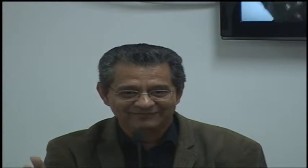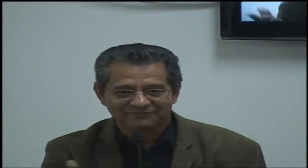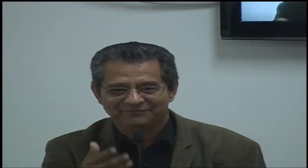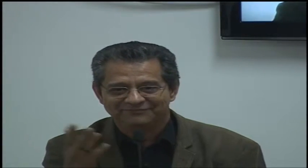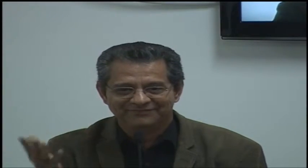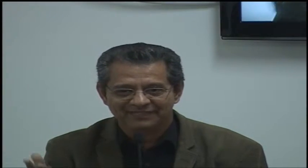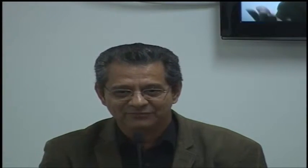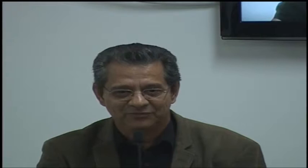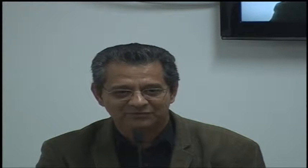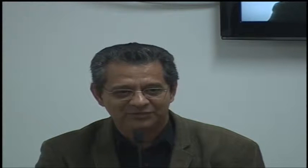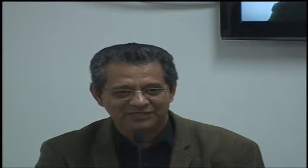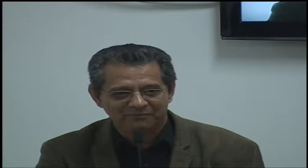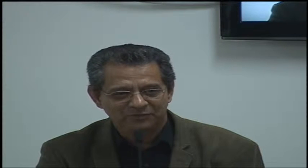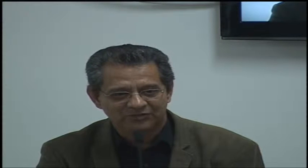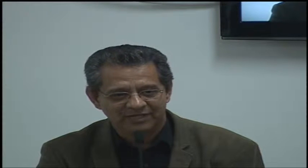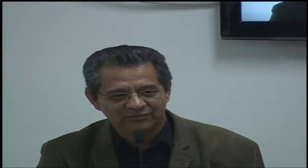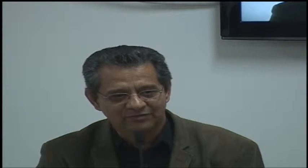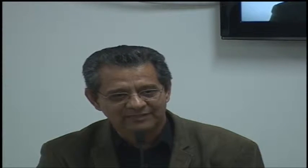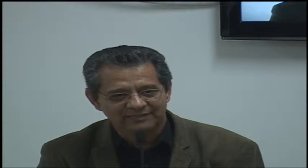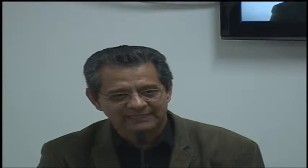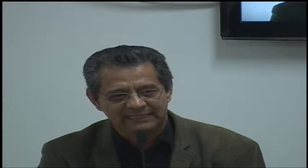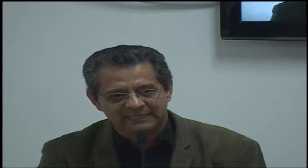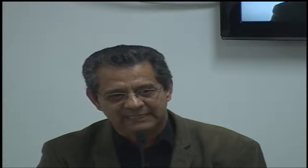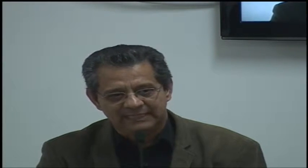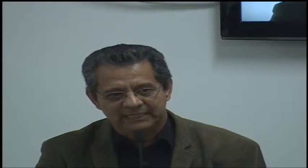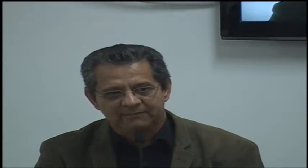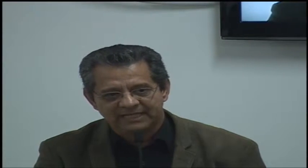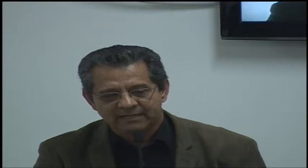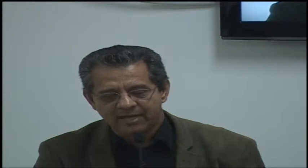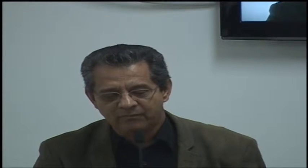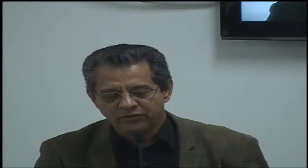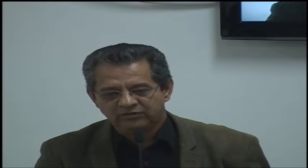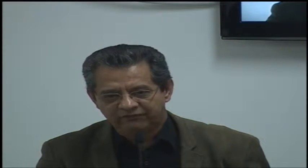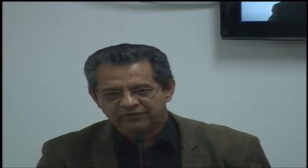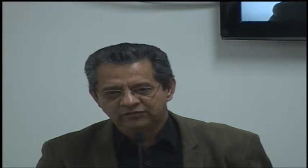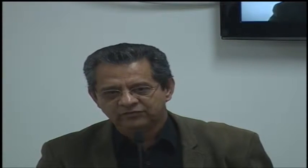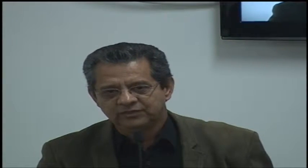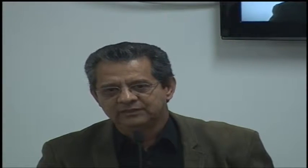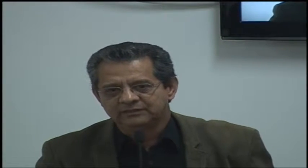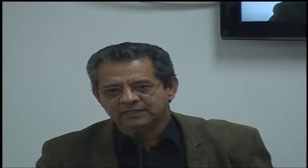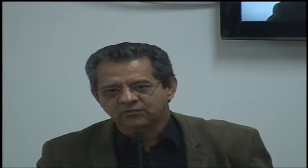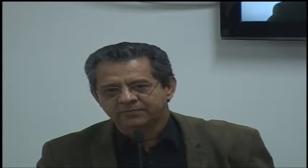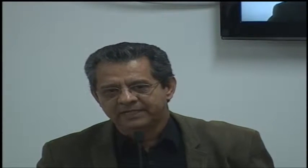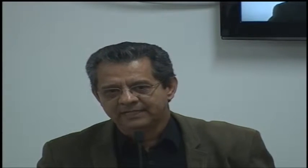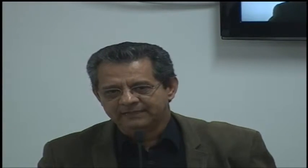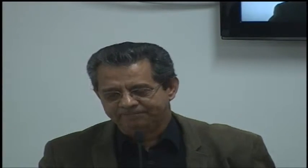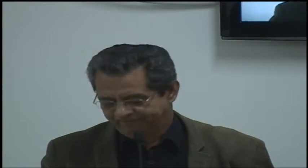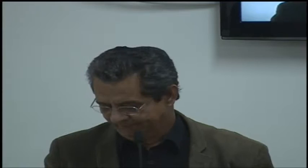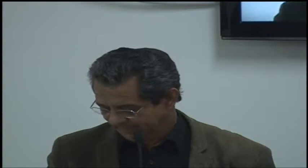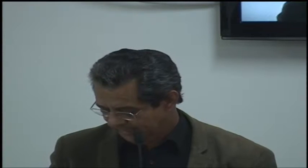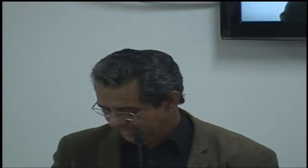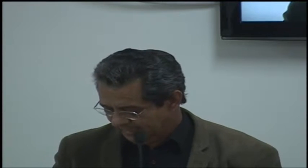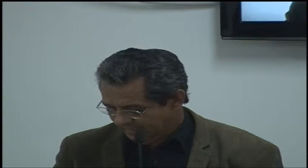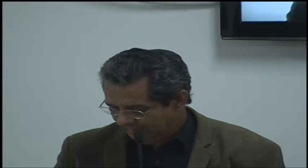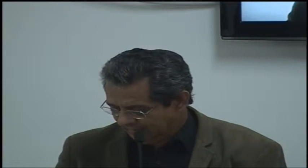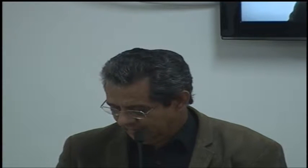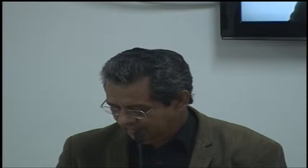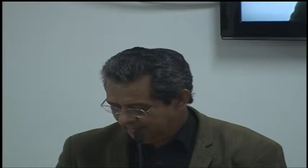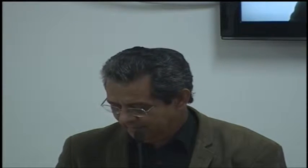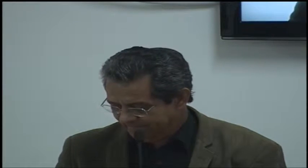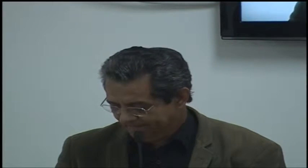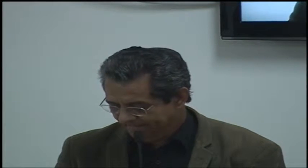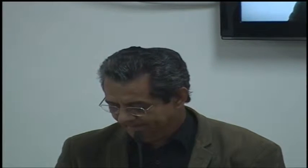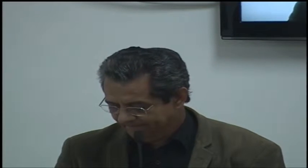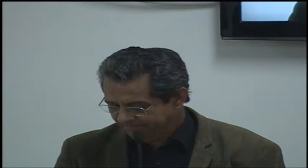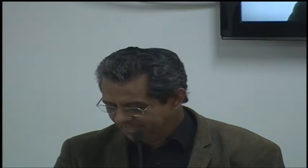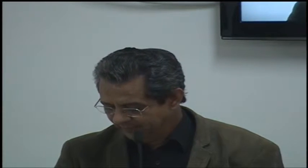dizer, não tinha muito jeito de... Mas é muito difícil de acompanhar.